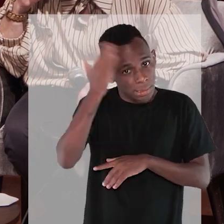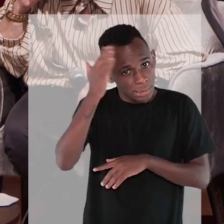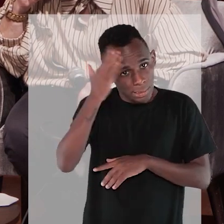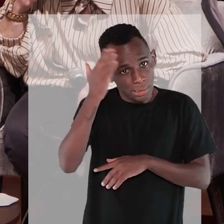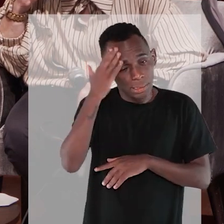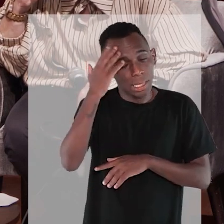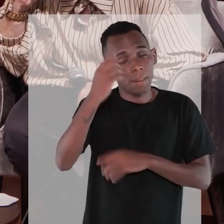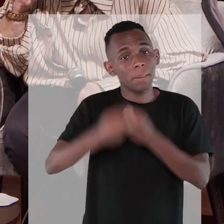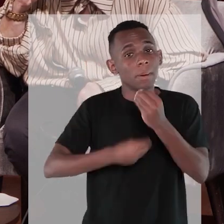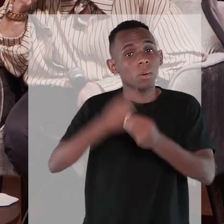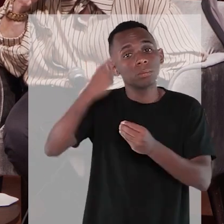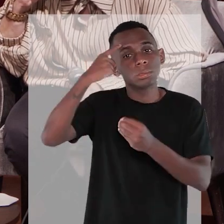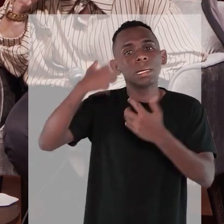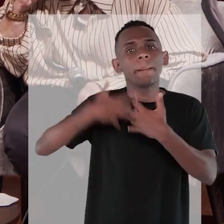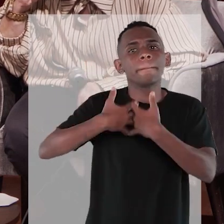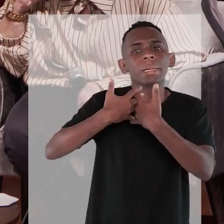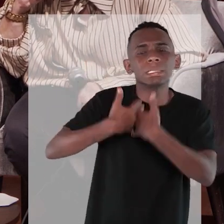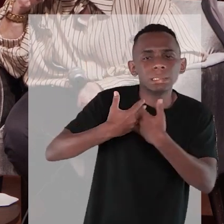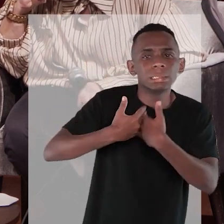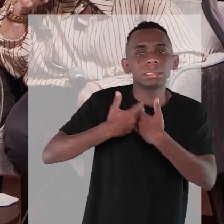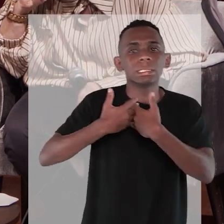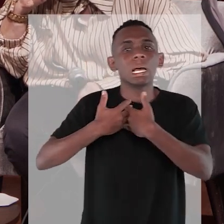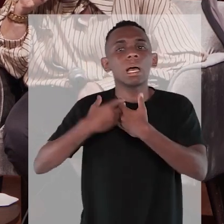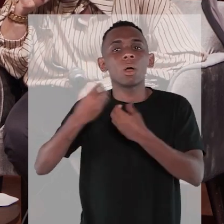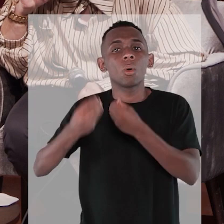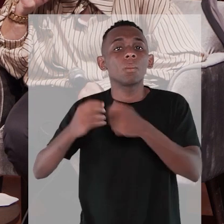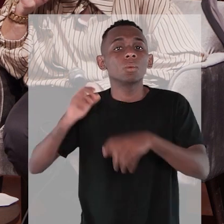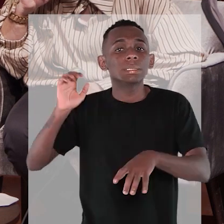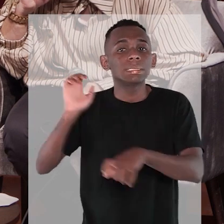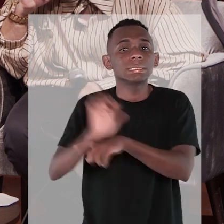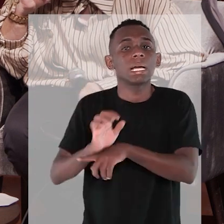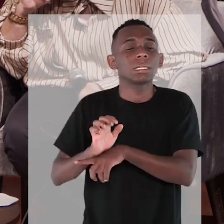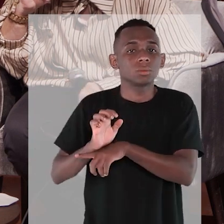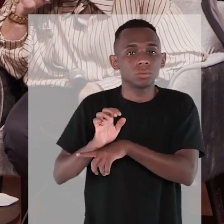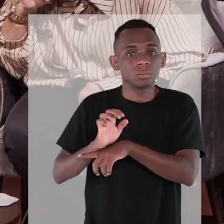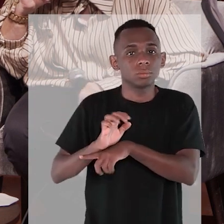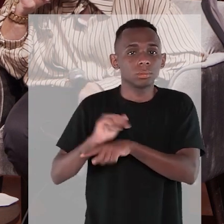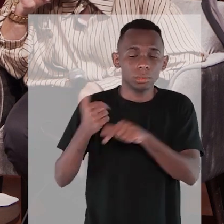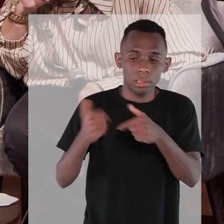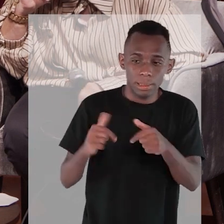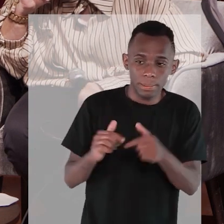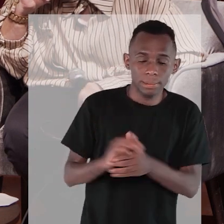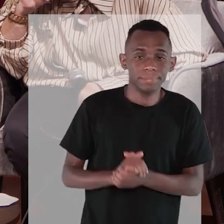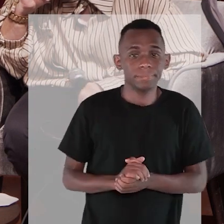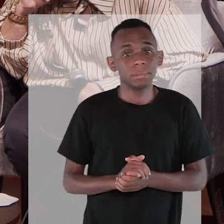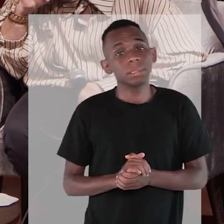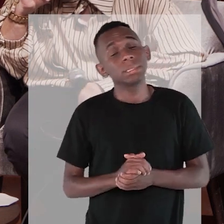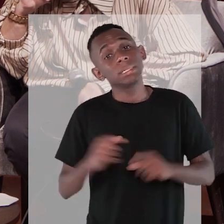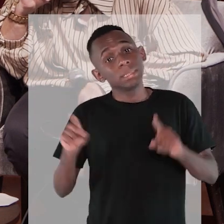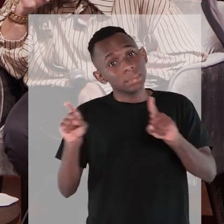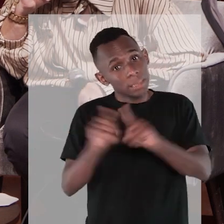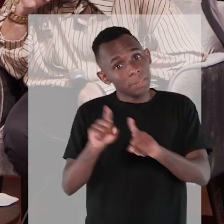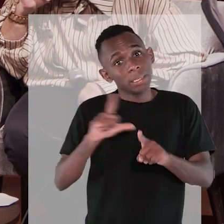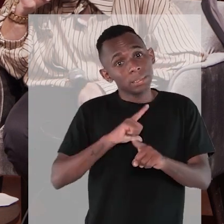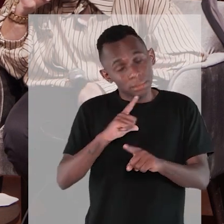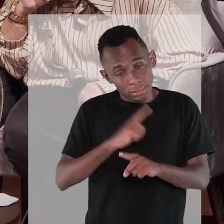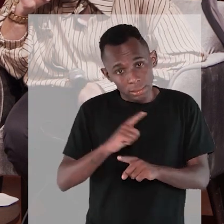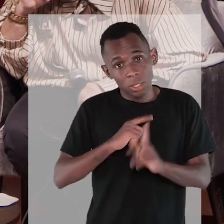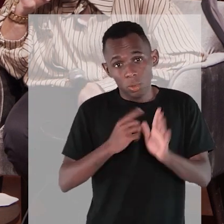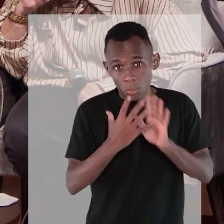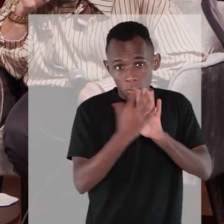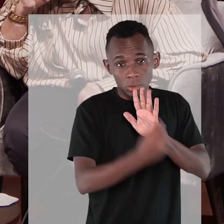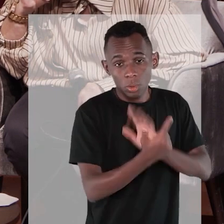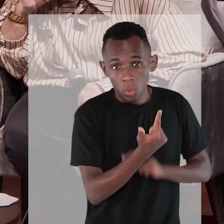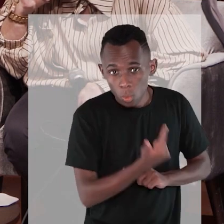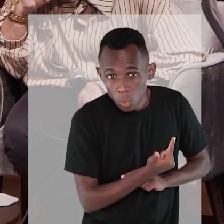a ocupação de um Estado. Há um outro modelo alternativo no